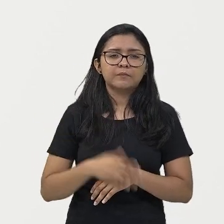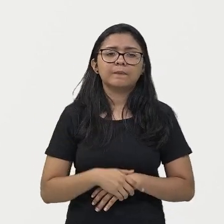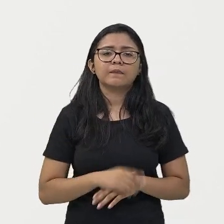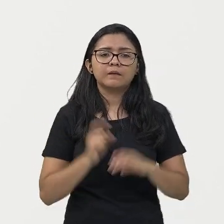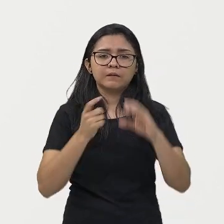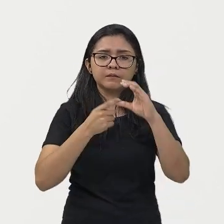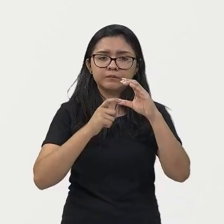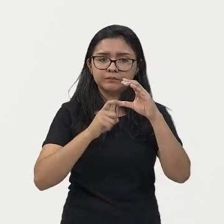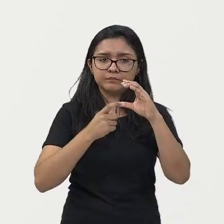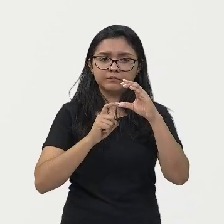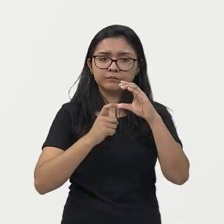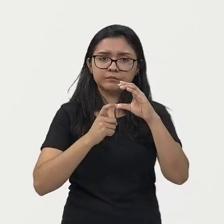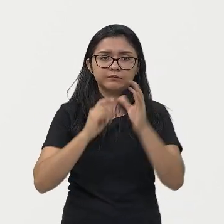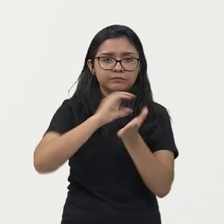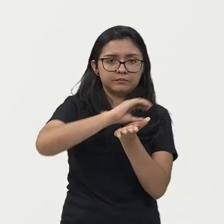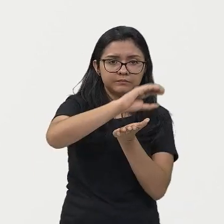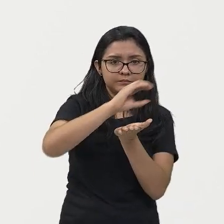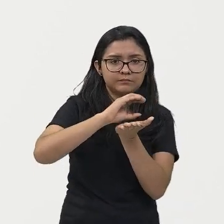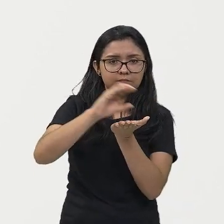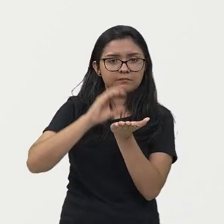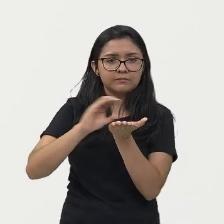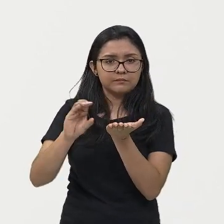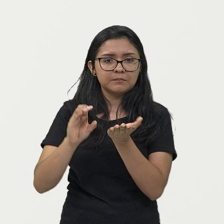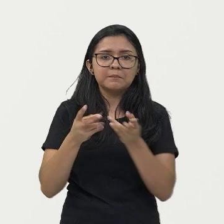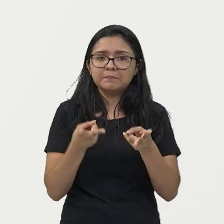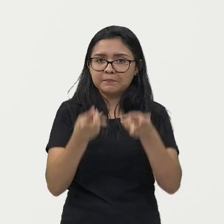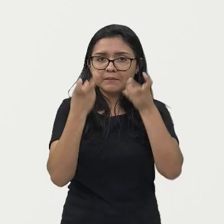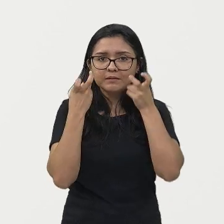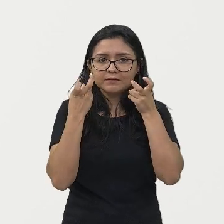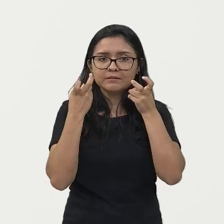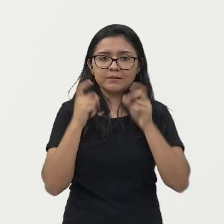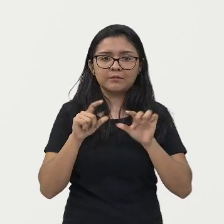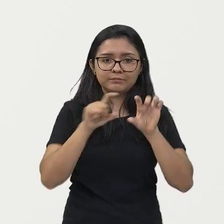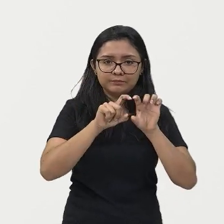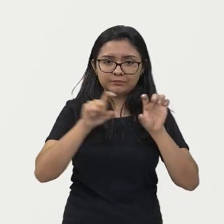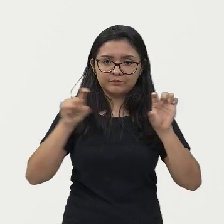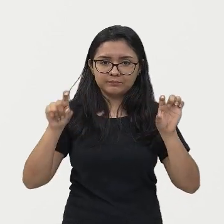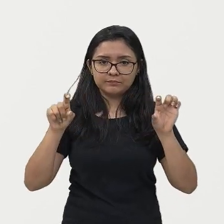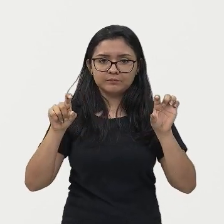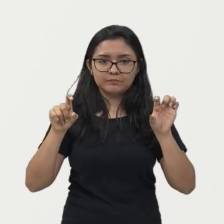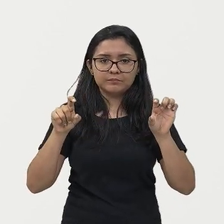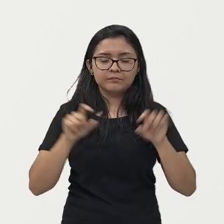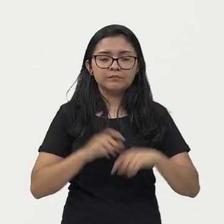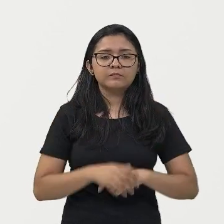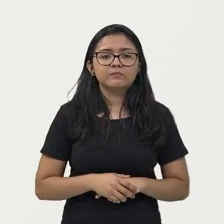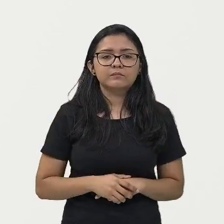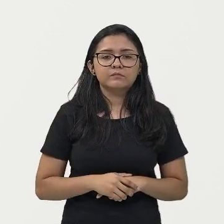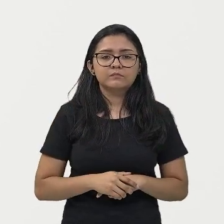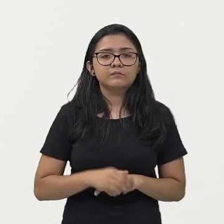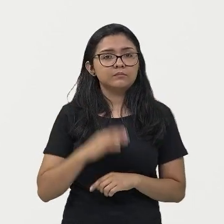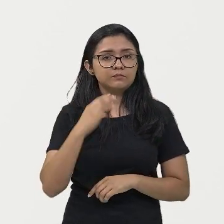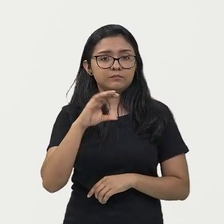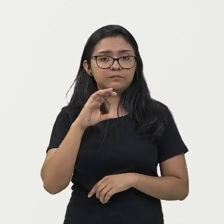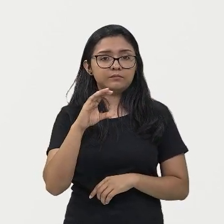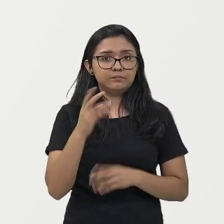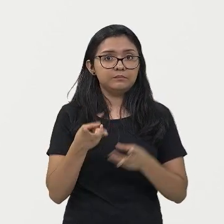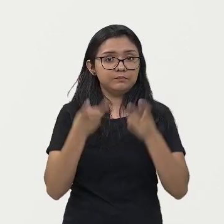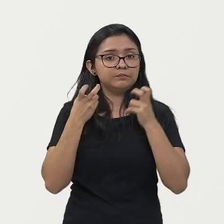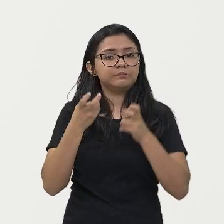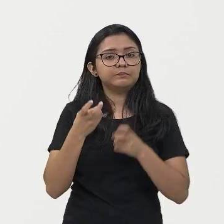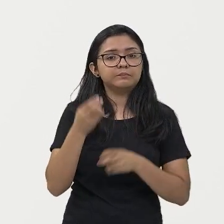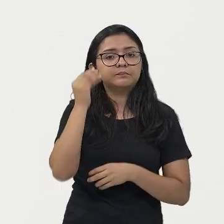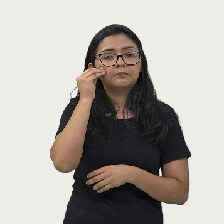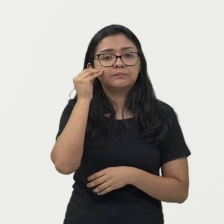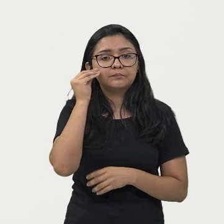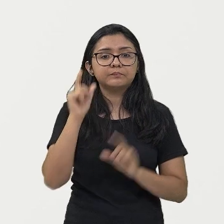carbônica ramificada. Observem junto comigo aqui, olha a presença aqui do carbono